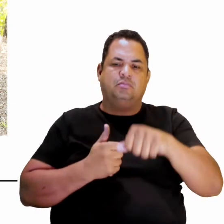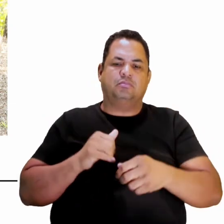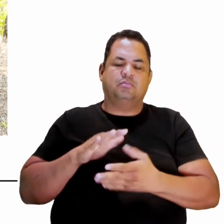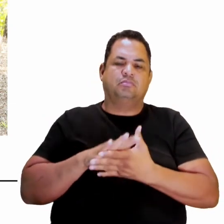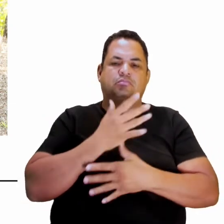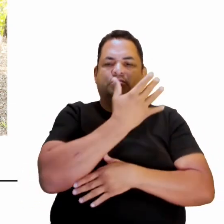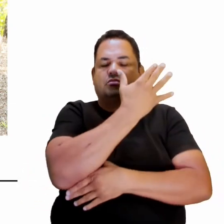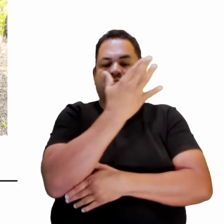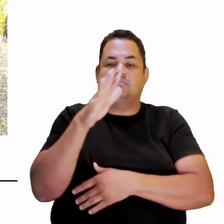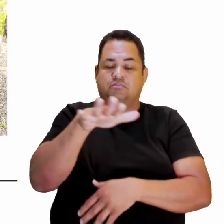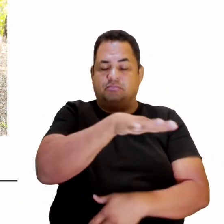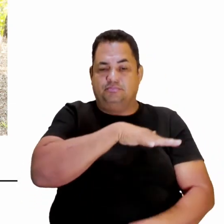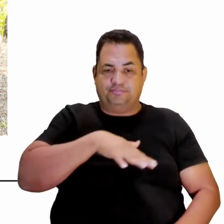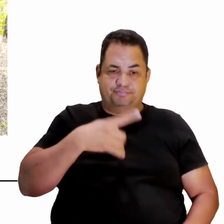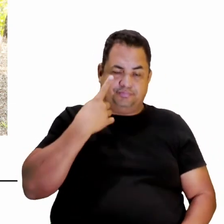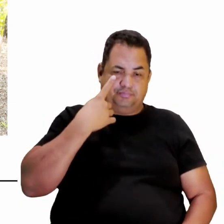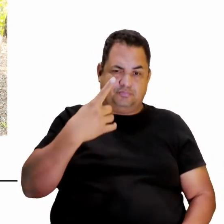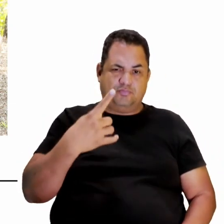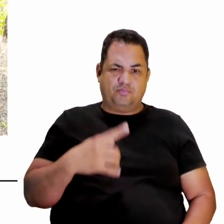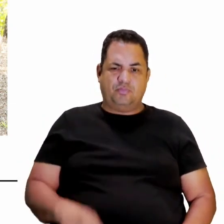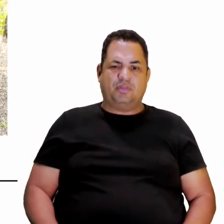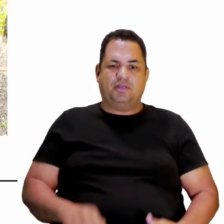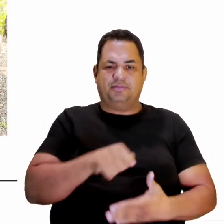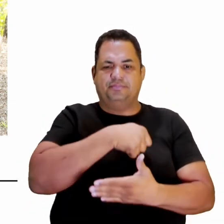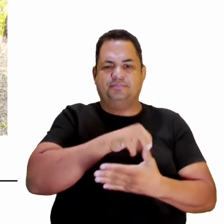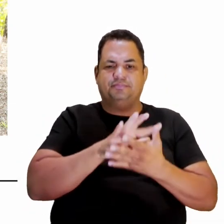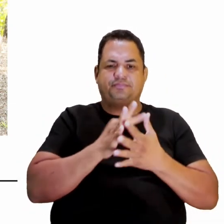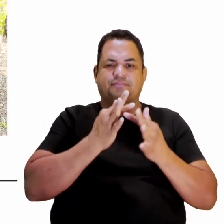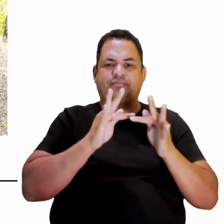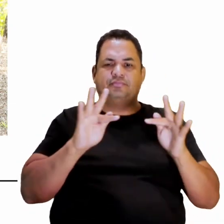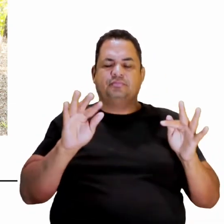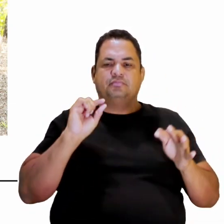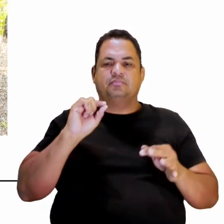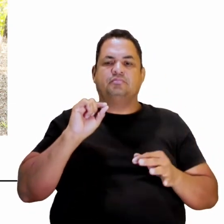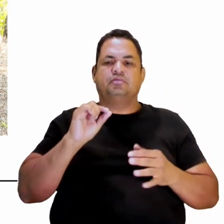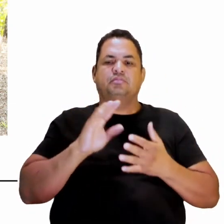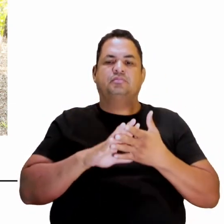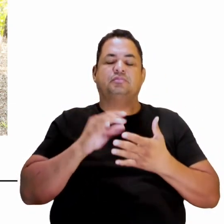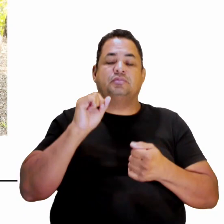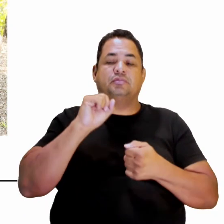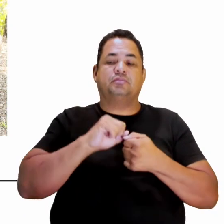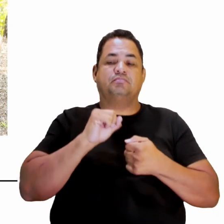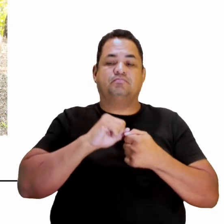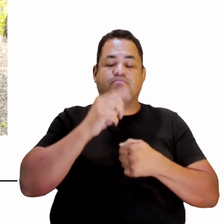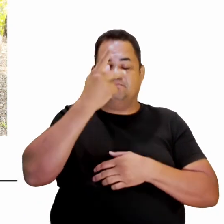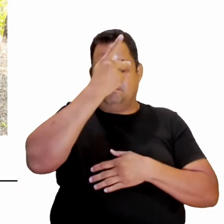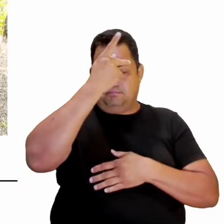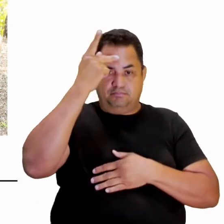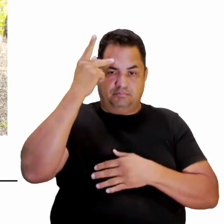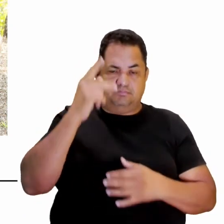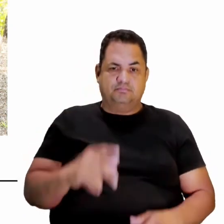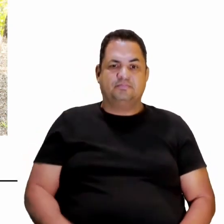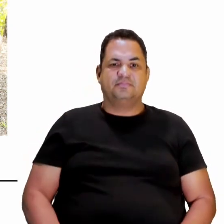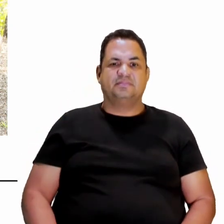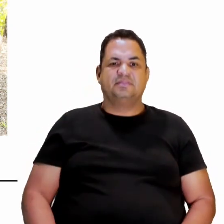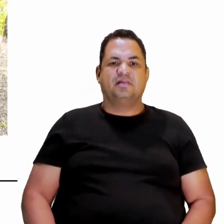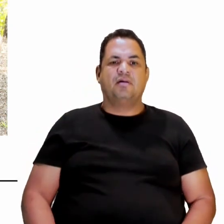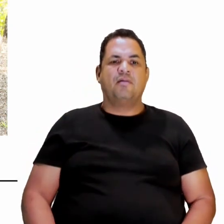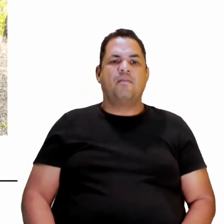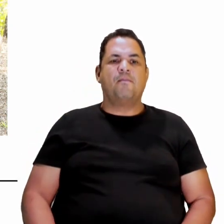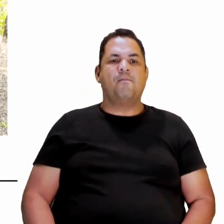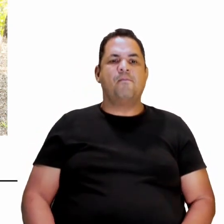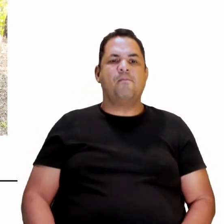a imagem e, a seguir, escreva as frases para descrever o que essas pessoas estão fazendo. Então, they are picking up